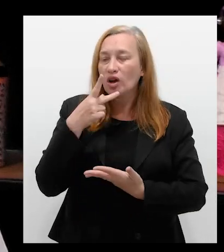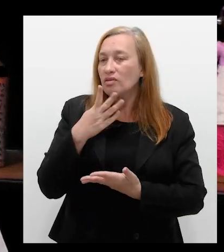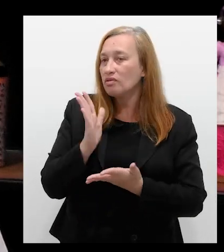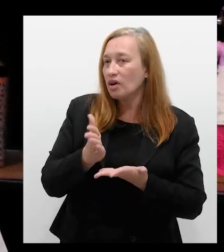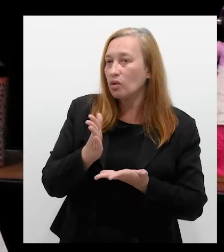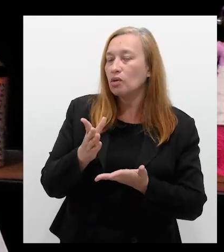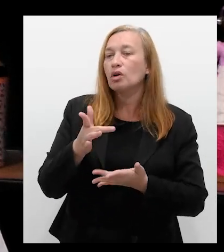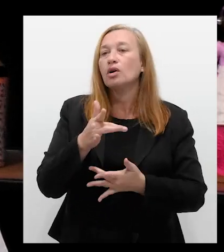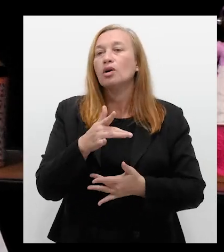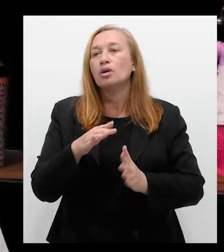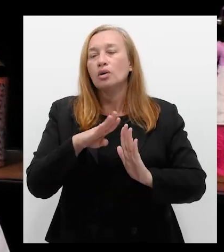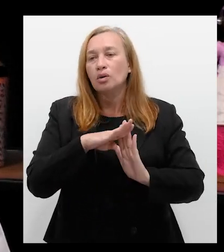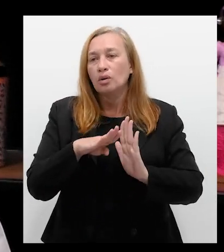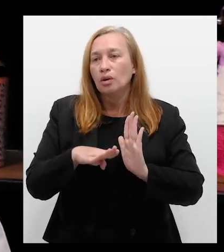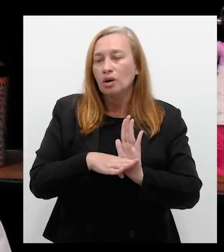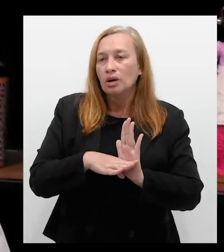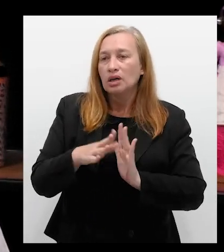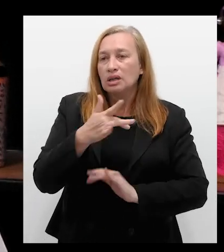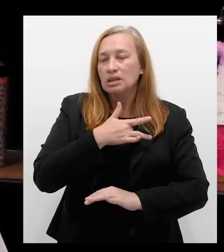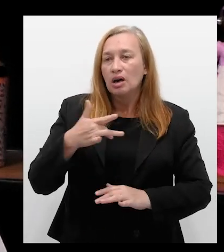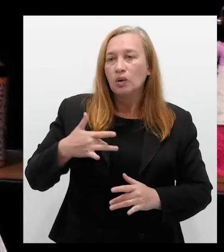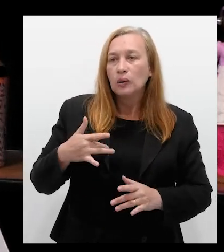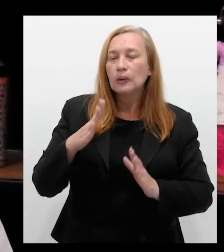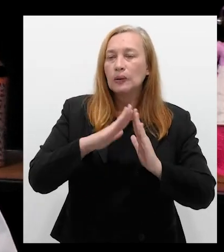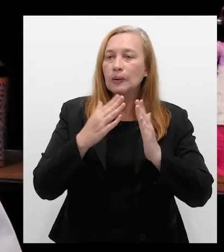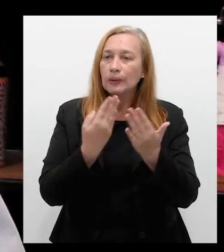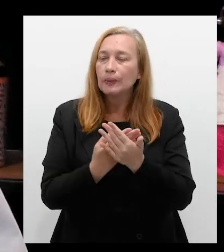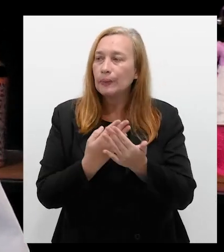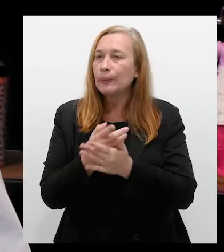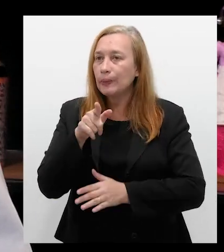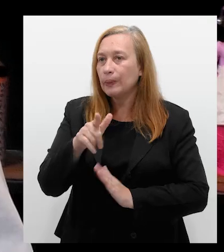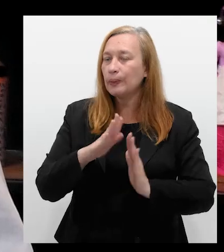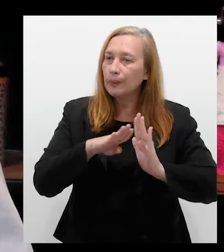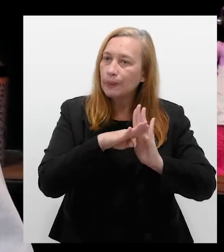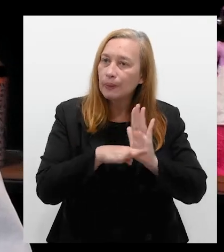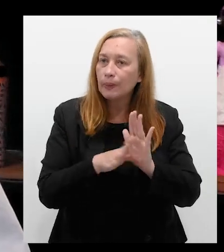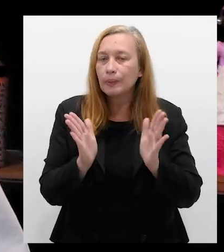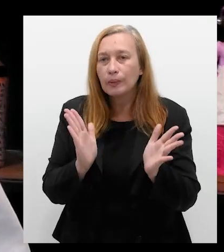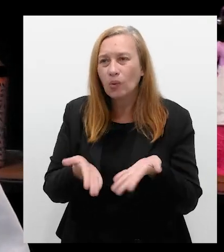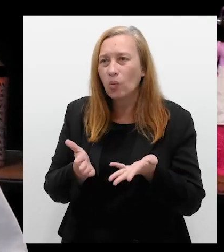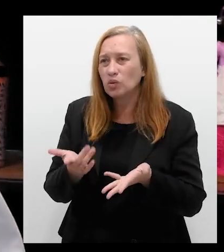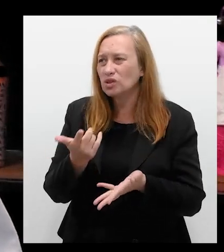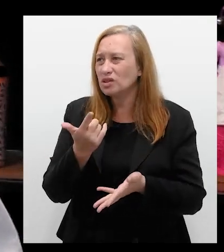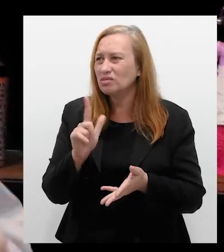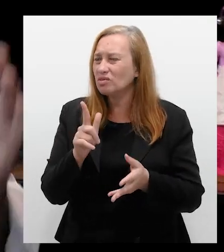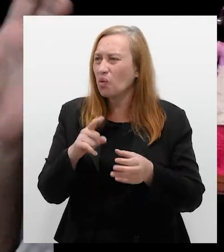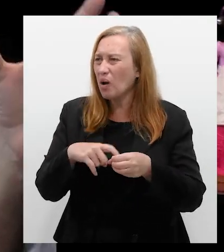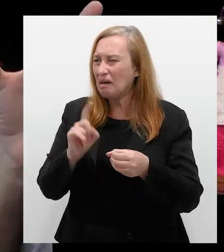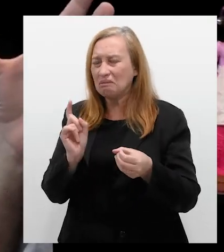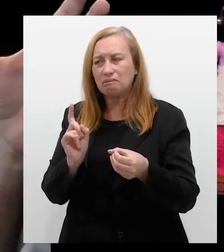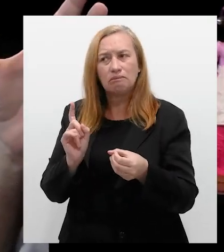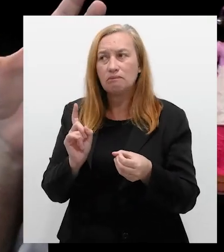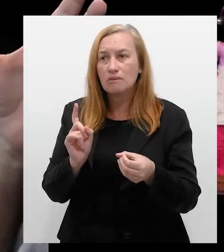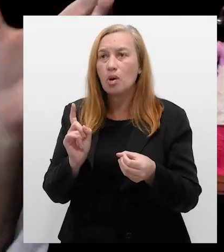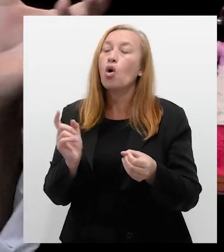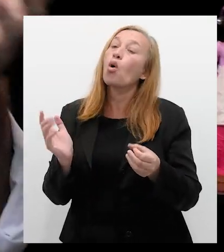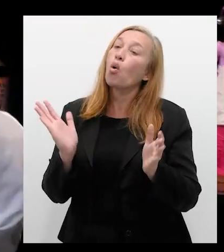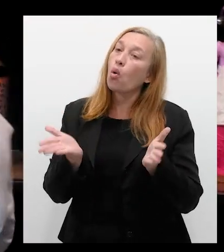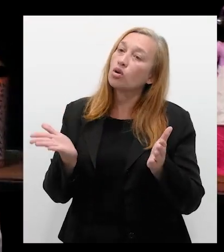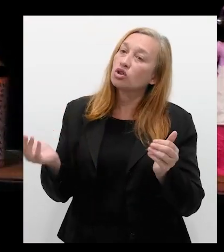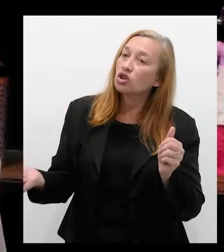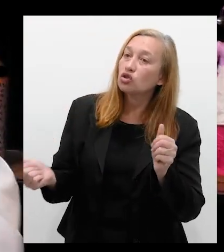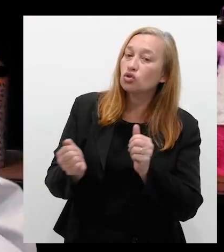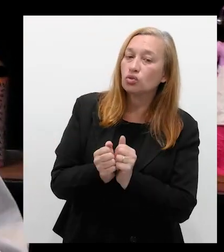falou agora há pouco do programa Saúde nas Escolas, né? Esse programa, que hoje ele não é independente, hoje ele é um